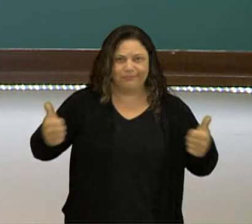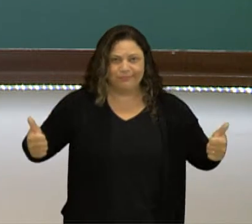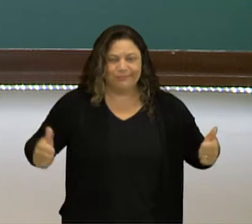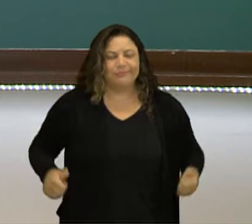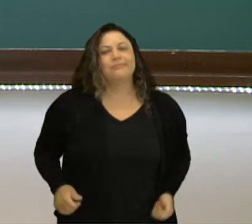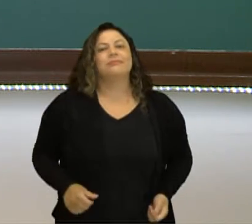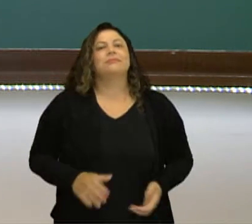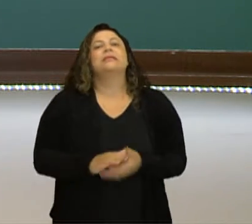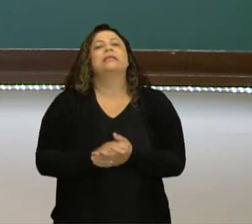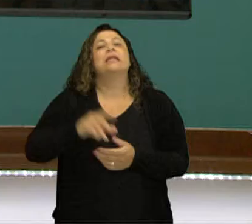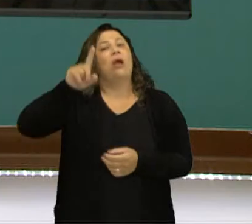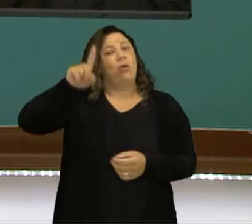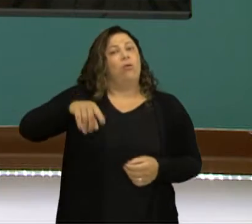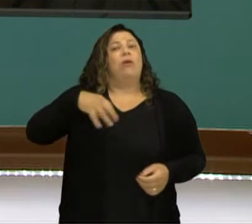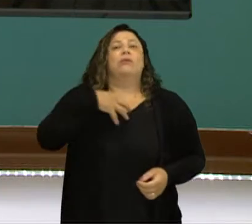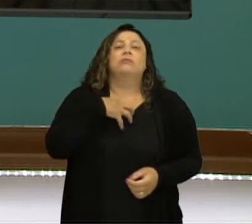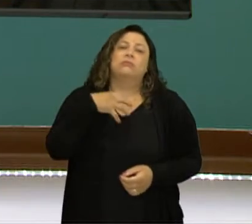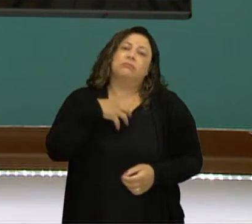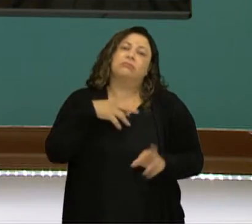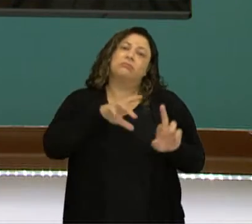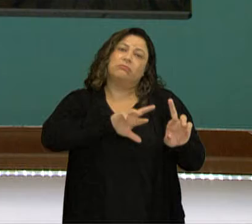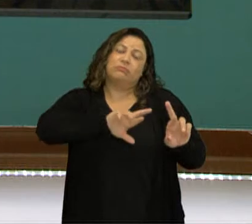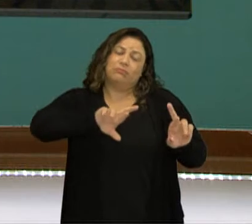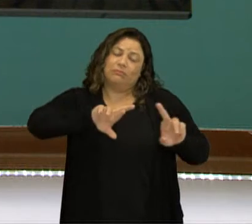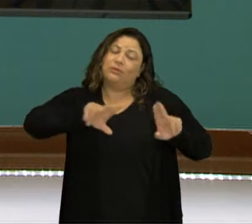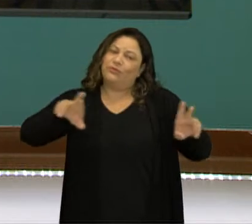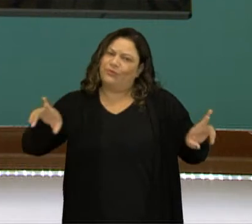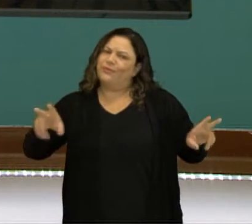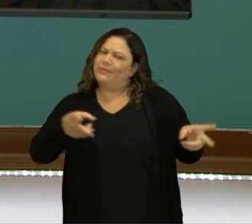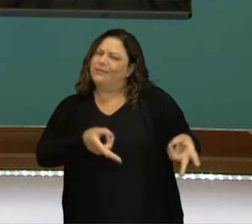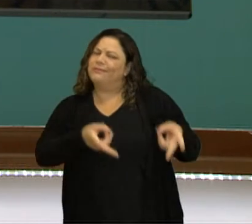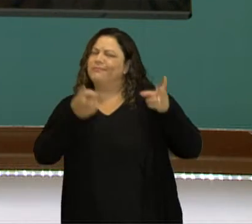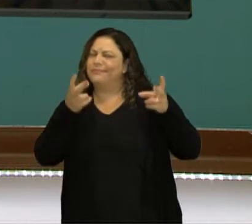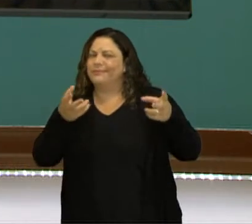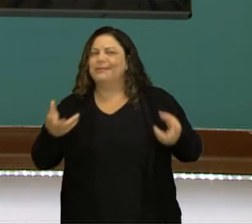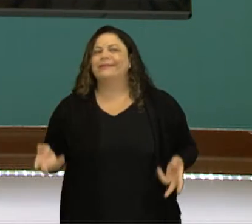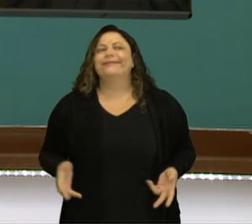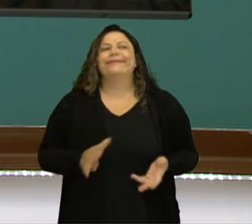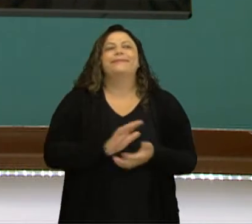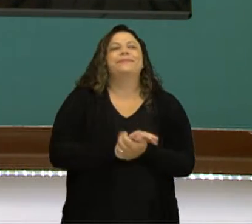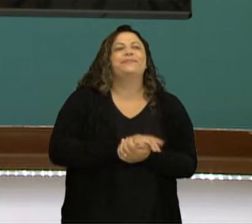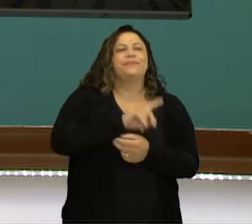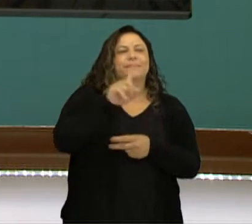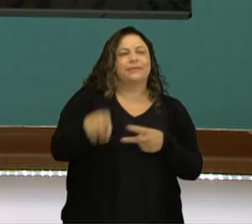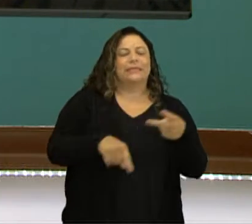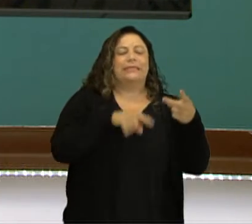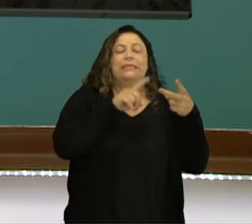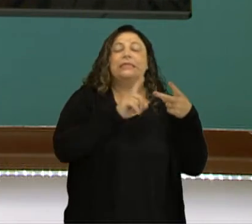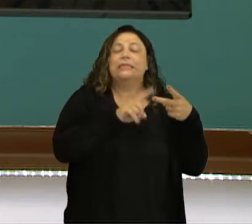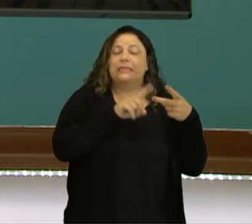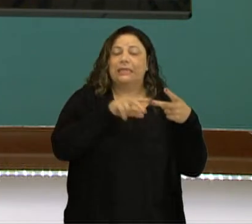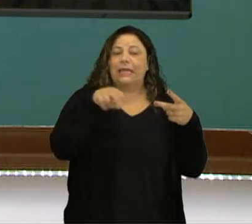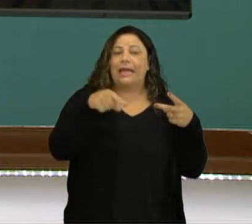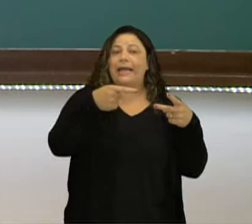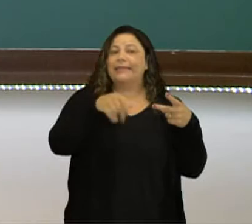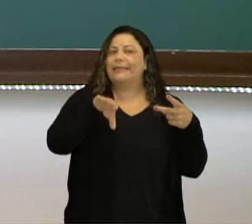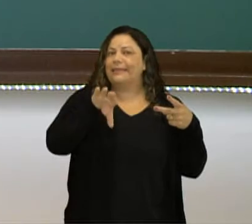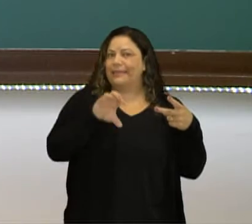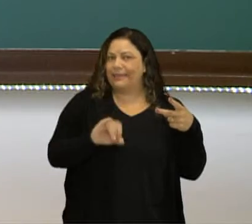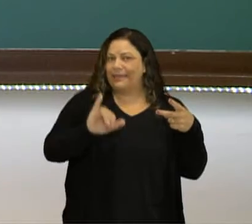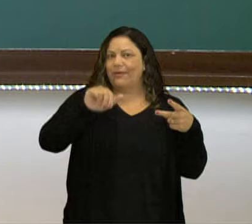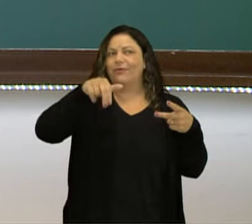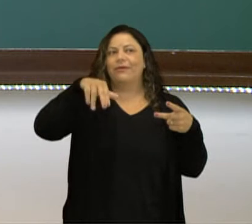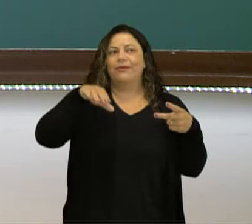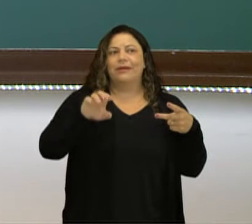são situações que a gente acaba vendo aí que realmente é um referencial. E existe o referencial não inercial, que é justamente o